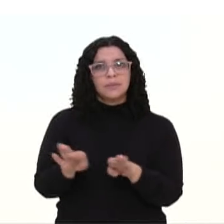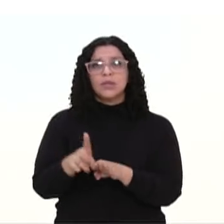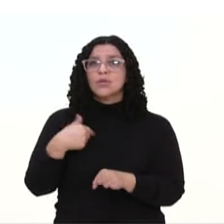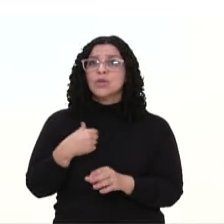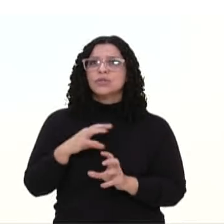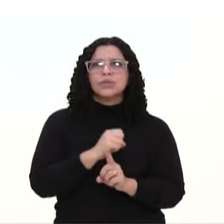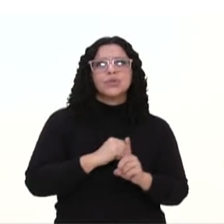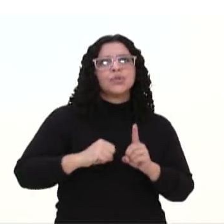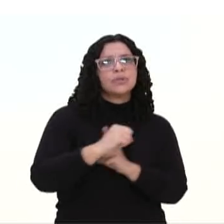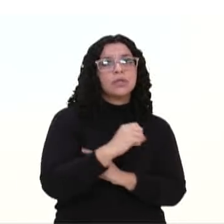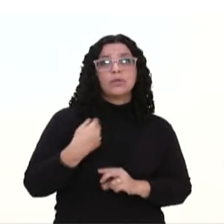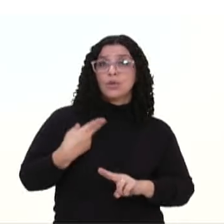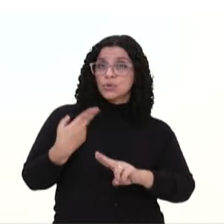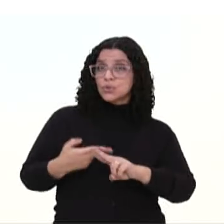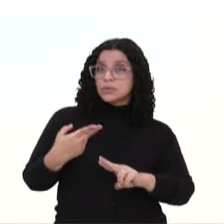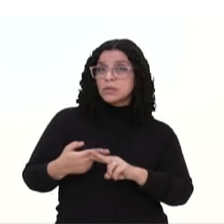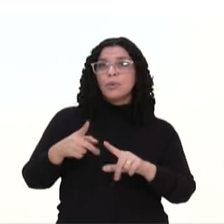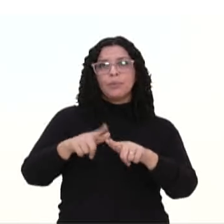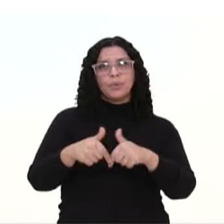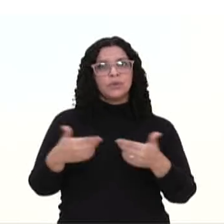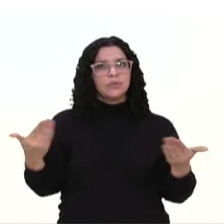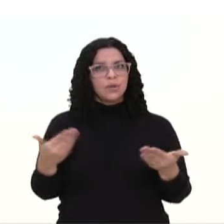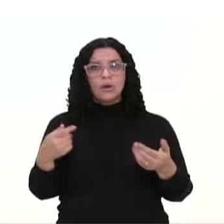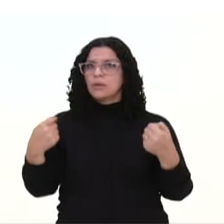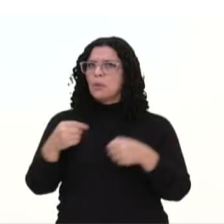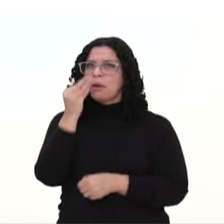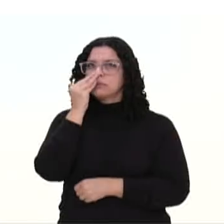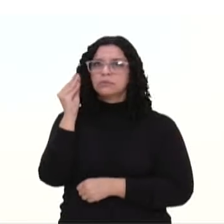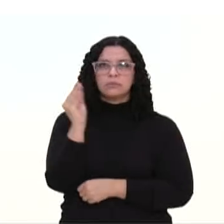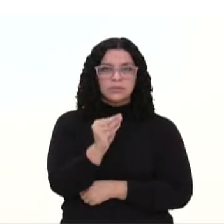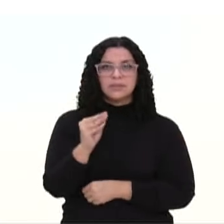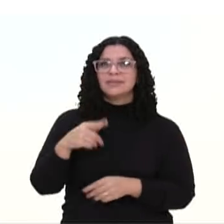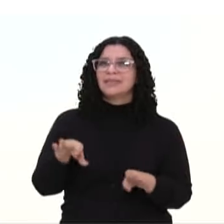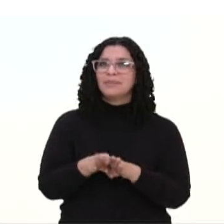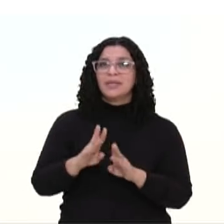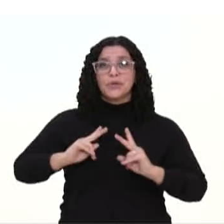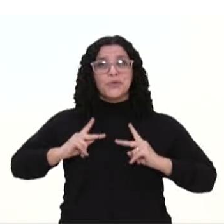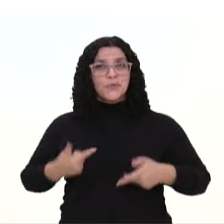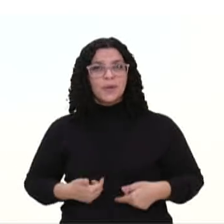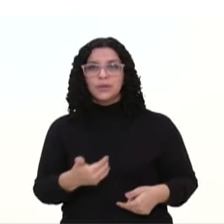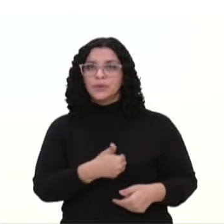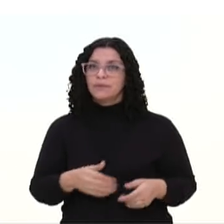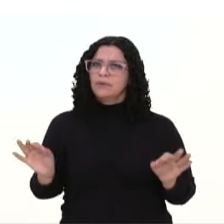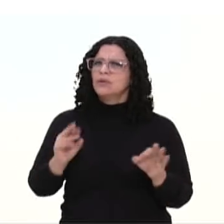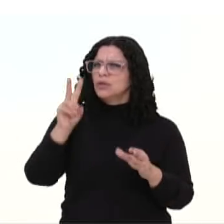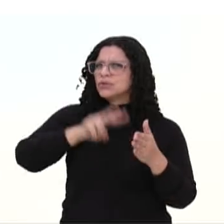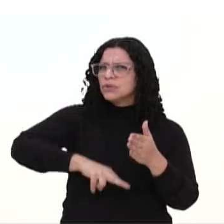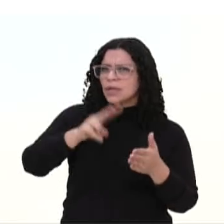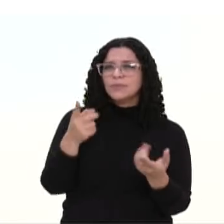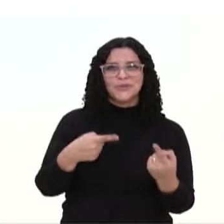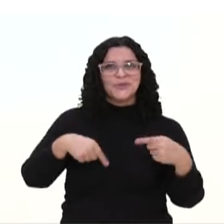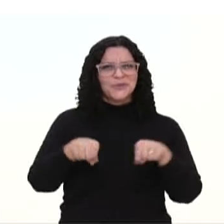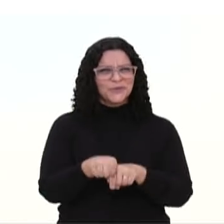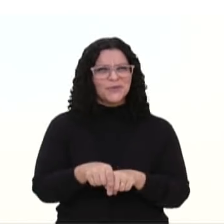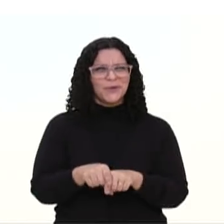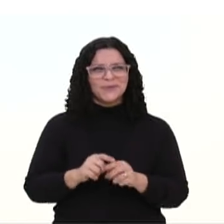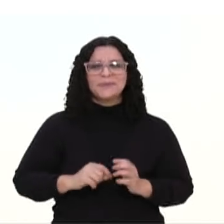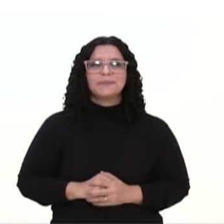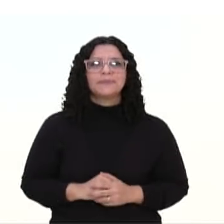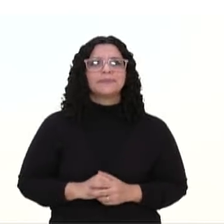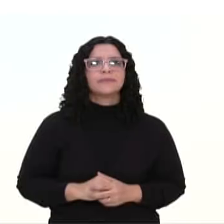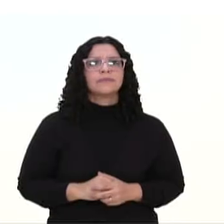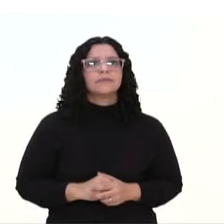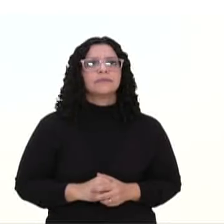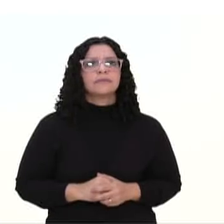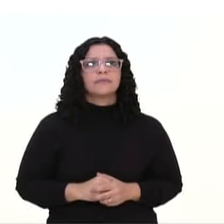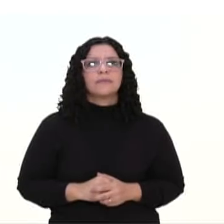todo o grupo social que a utiliza. Essa questão não deve ser ignorada nem pelo homem nem pelo Estado. Já li, mas foi bom